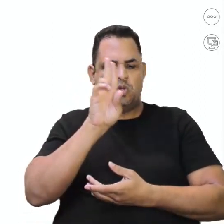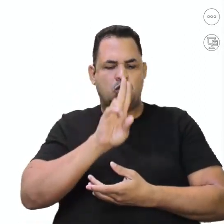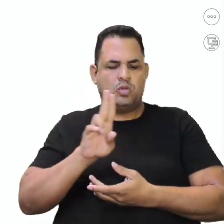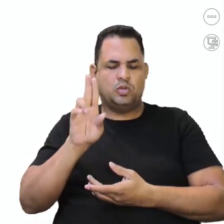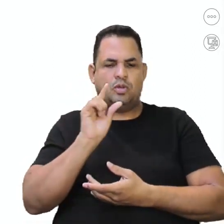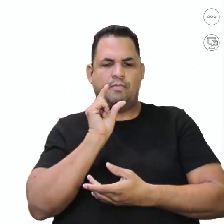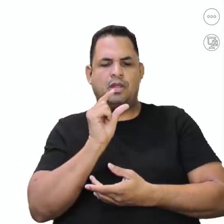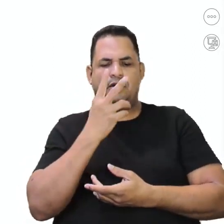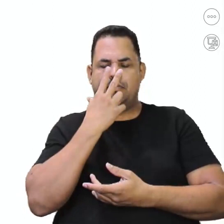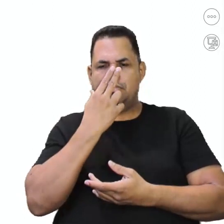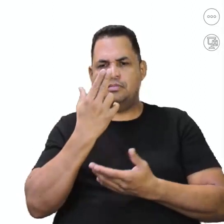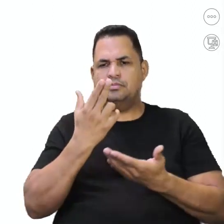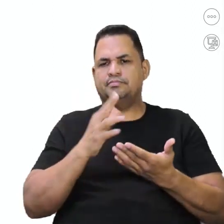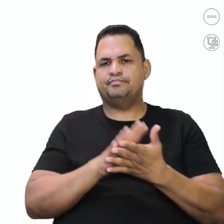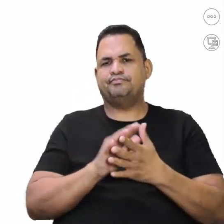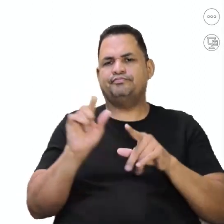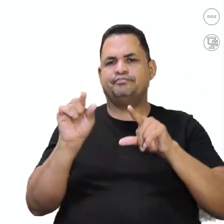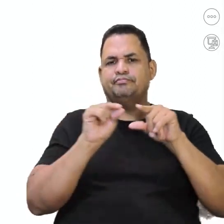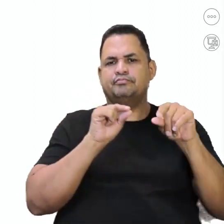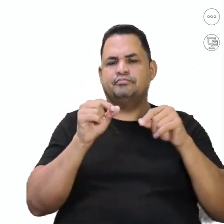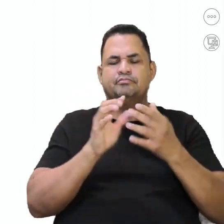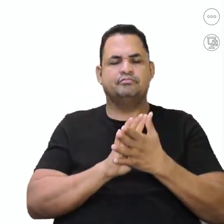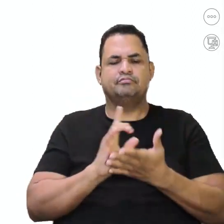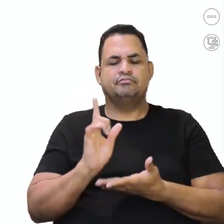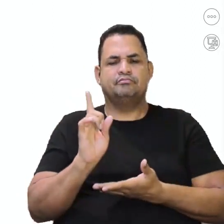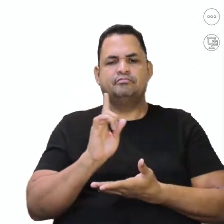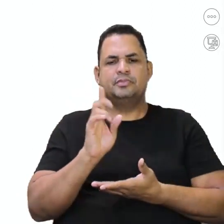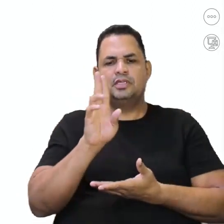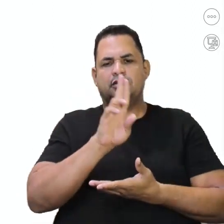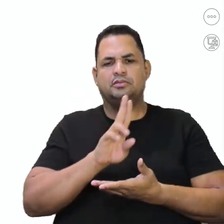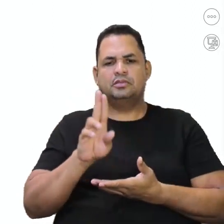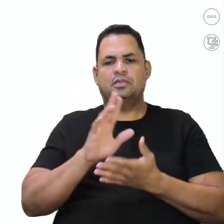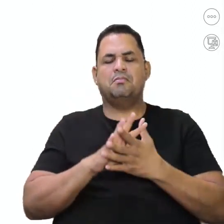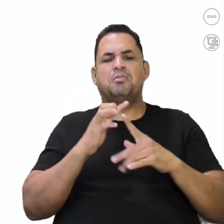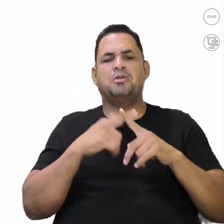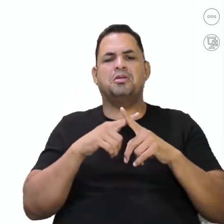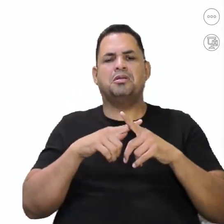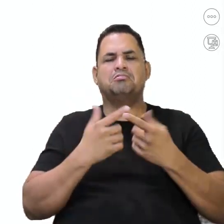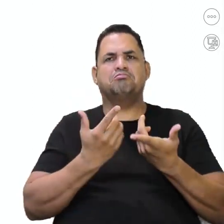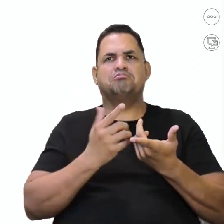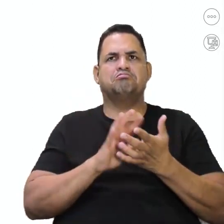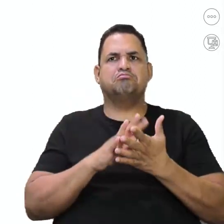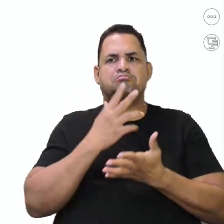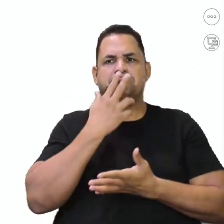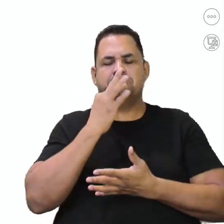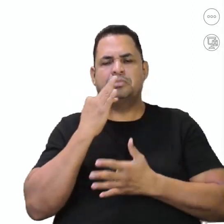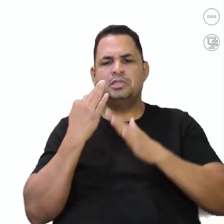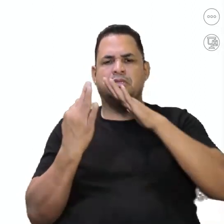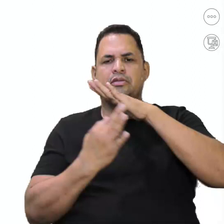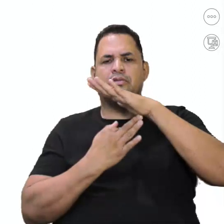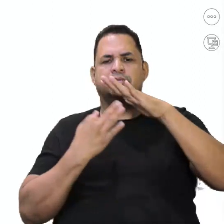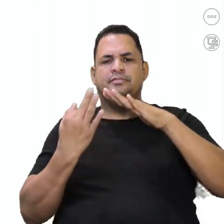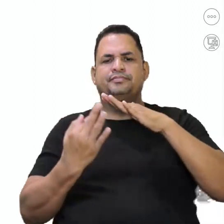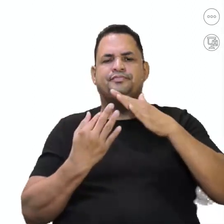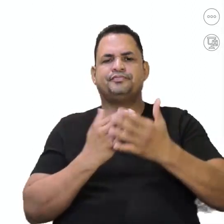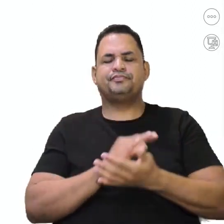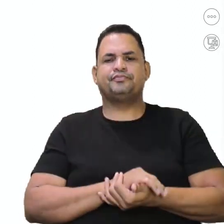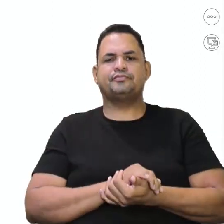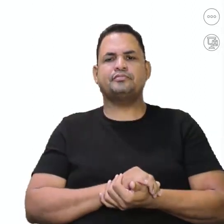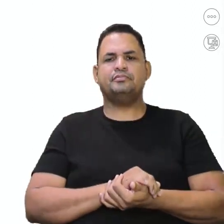algumas palavras que elas preferem não usar, por acharem muito formal. Que nem, como nós aqui, olha, eu falando que